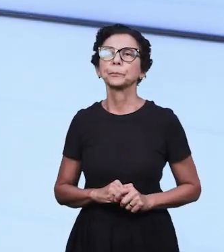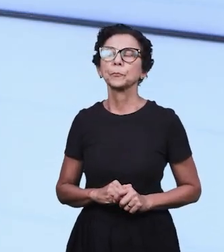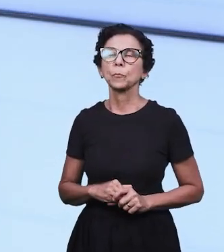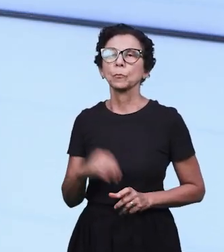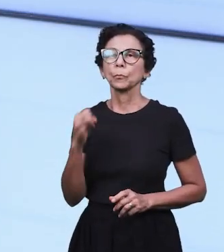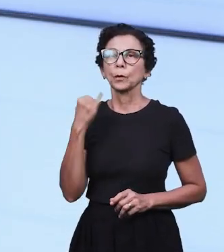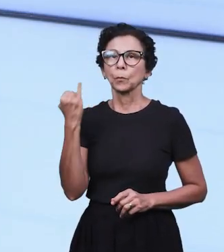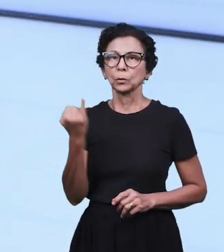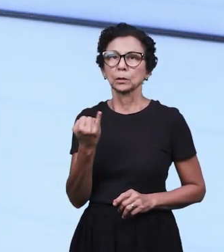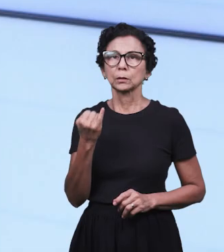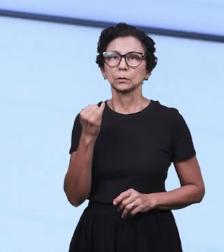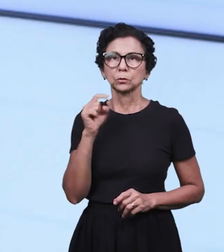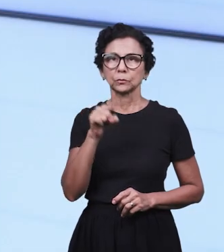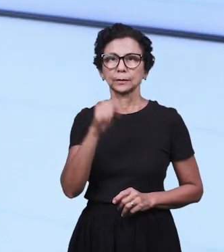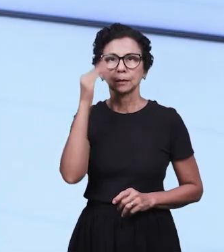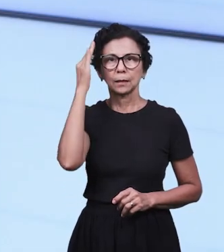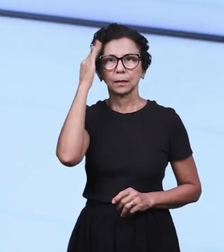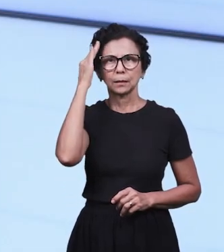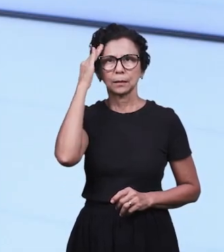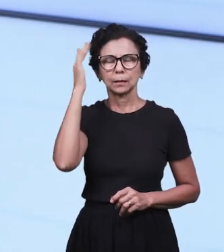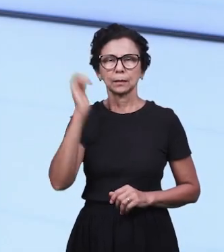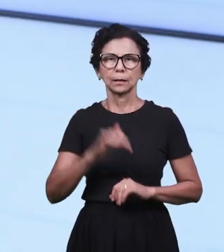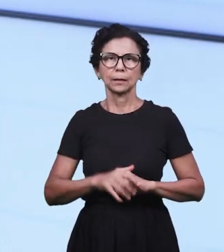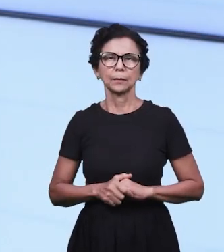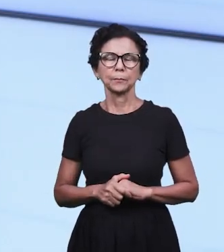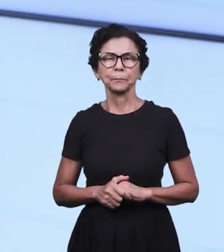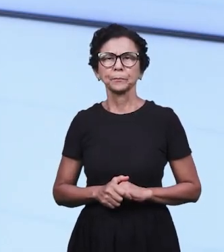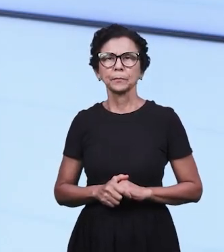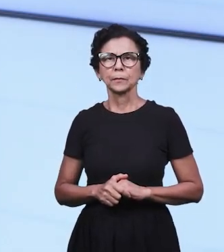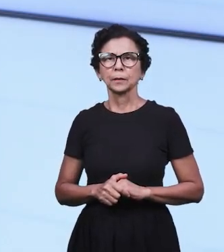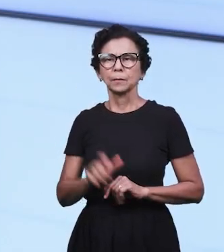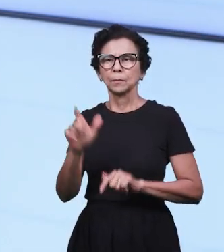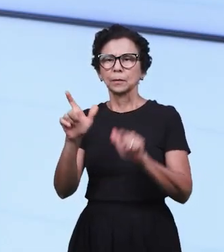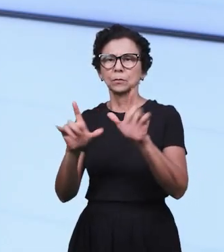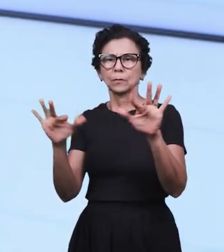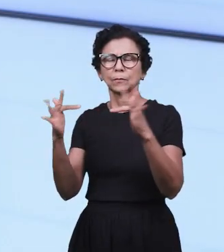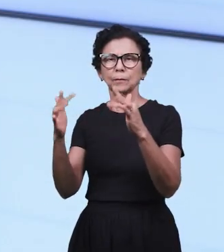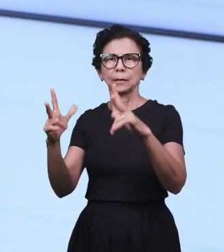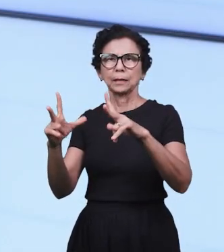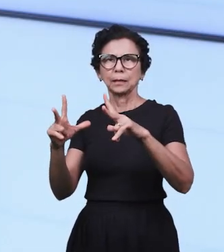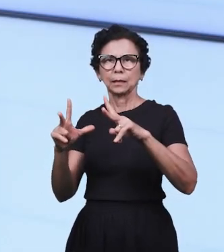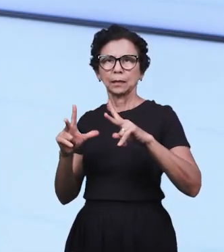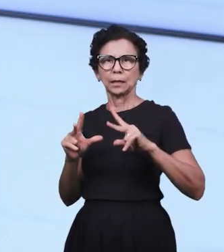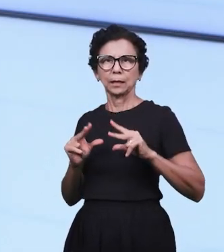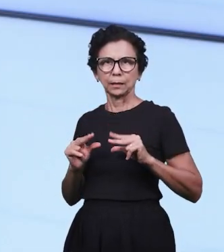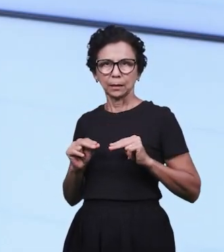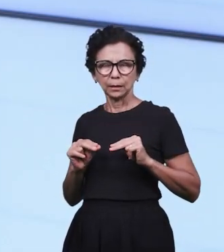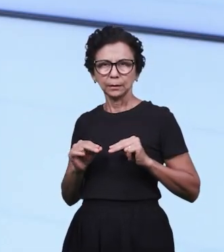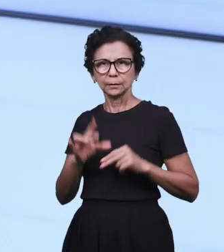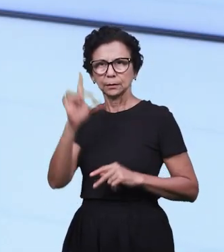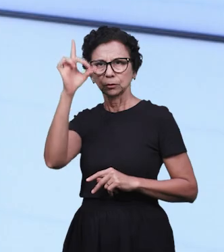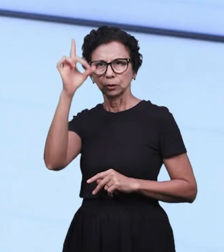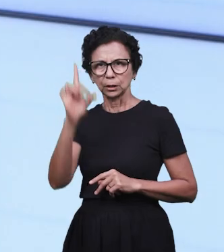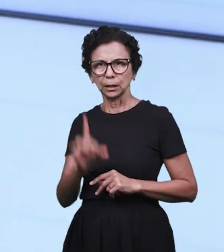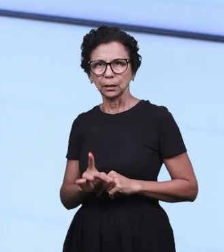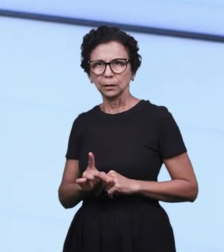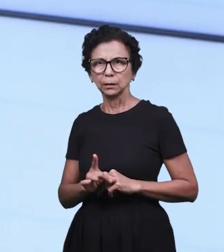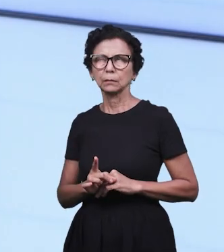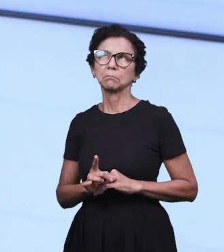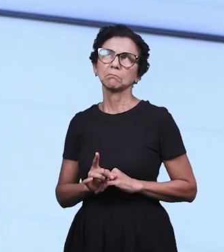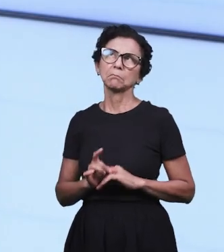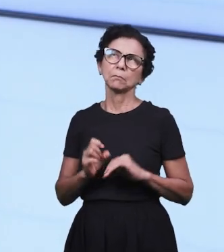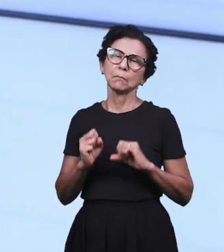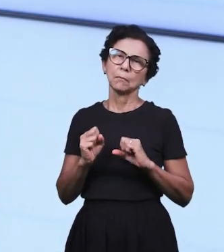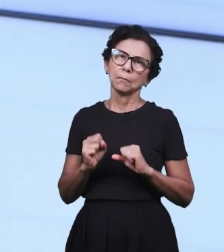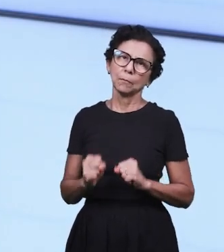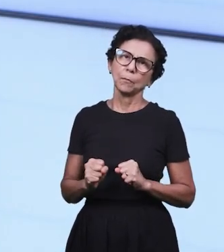que você saiba disso, né? Qualquer um dos herdeiros, ele pode levar, né, os bens ali para